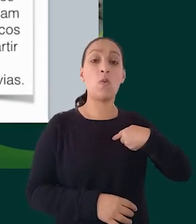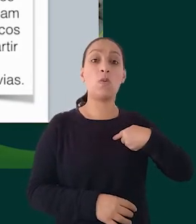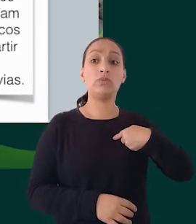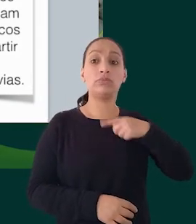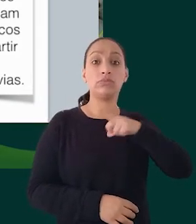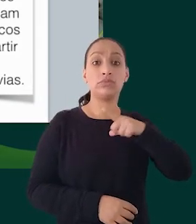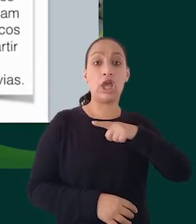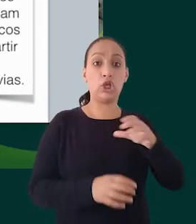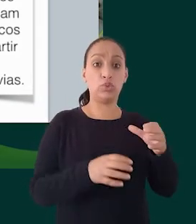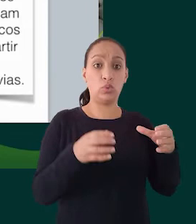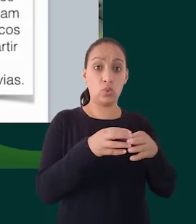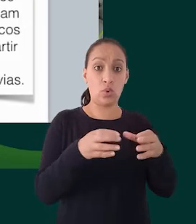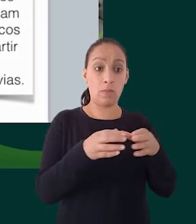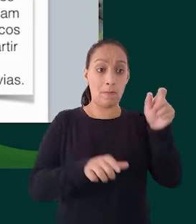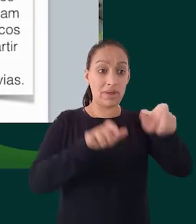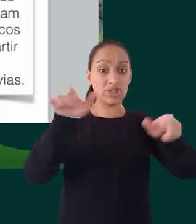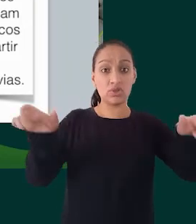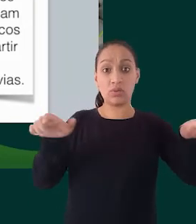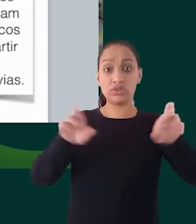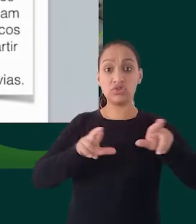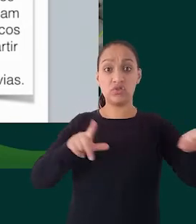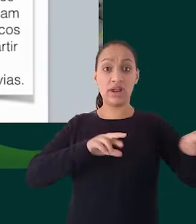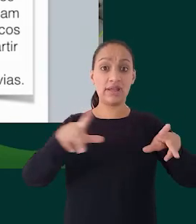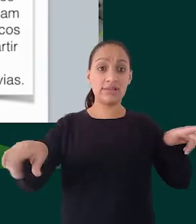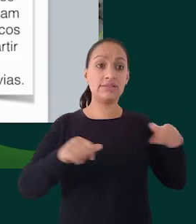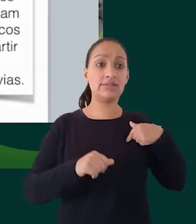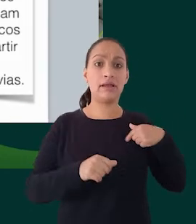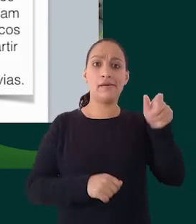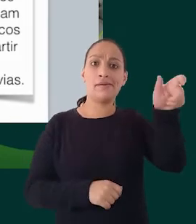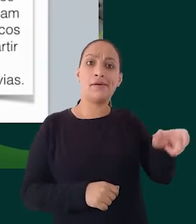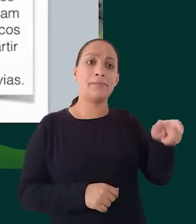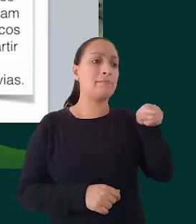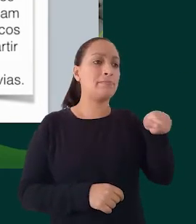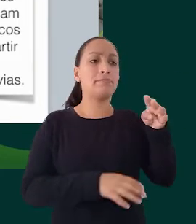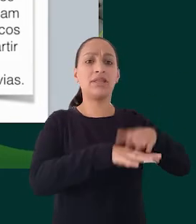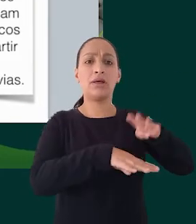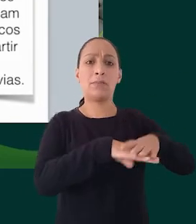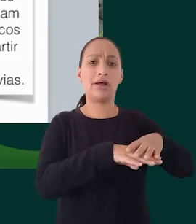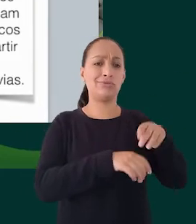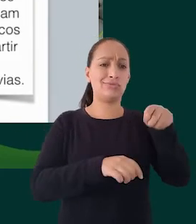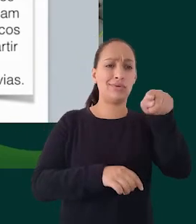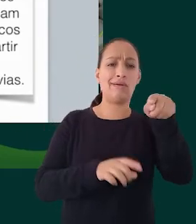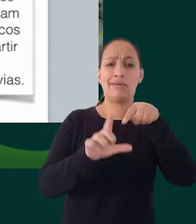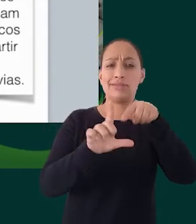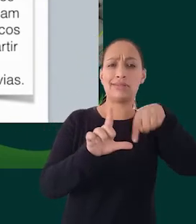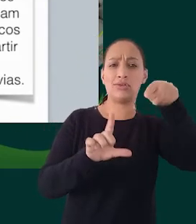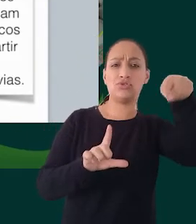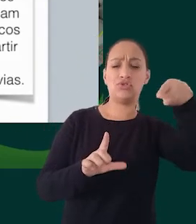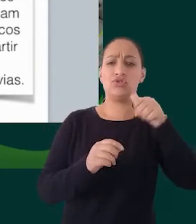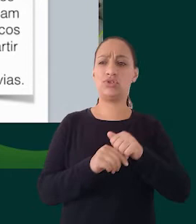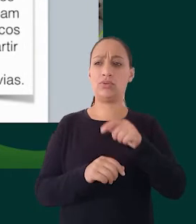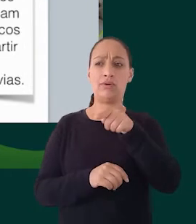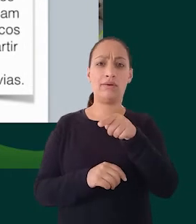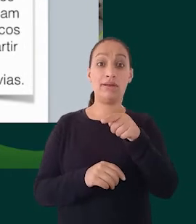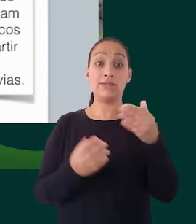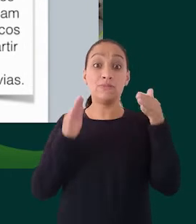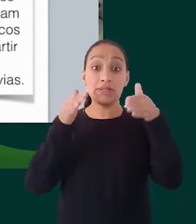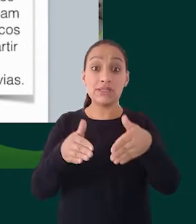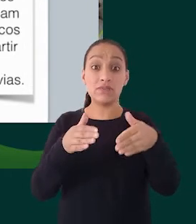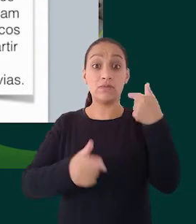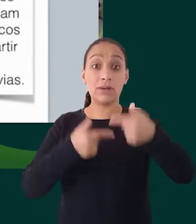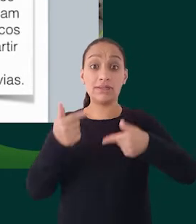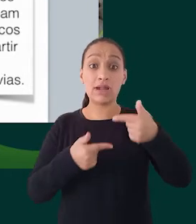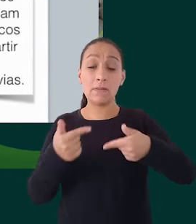nesse projeto grande, onde eu vou ter um matemático, um estatístico específico para trabalhar com essas questões,